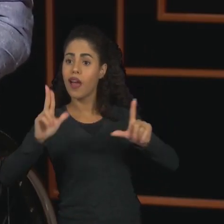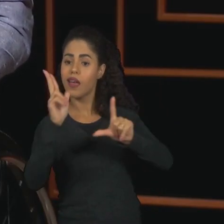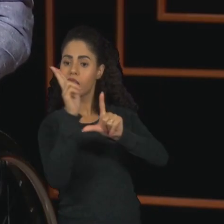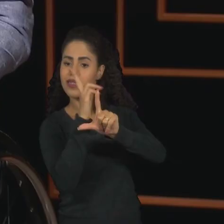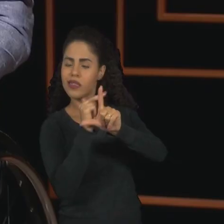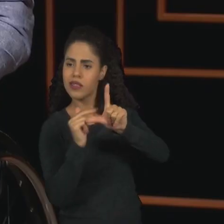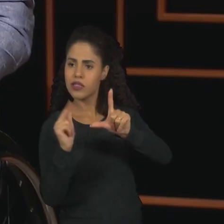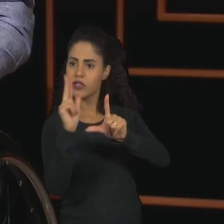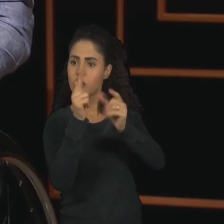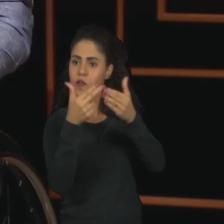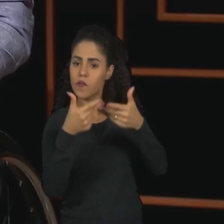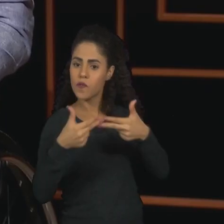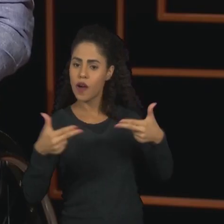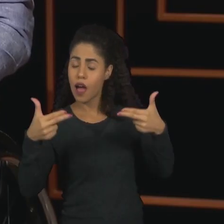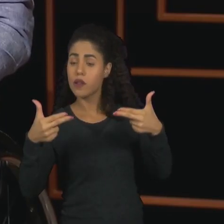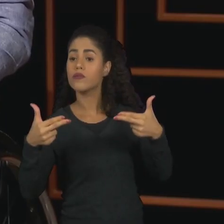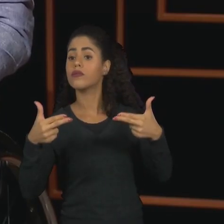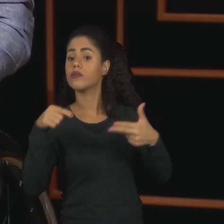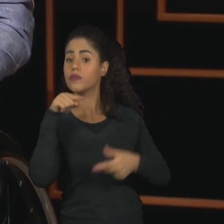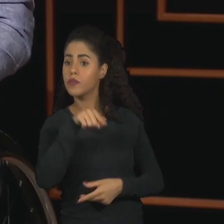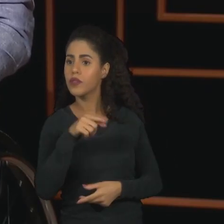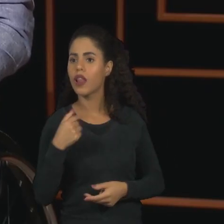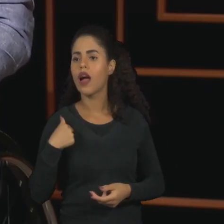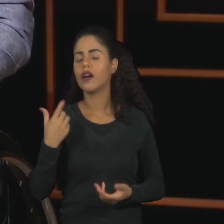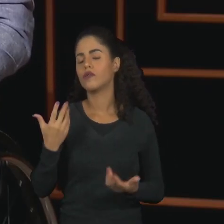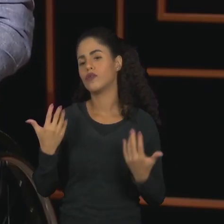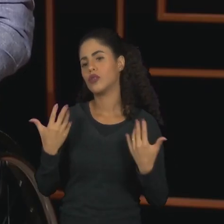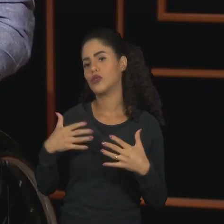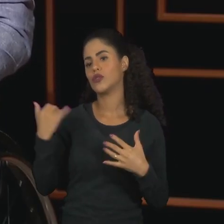desenhos, e foi